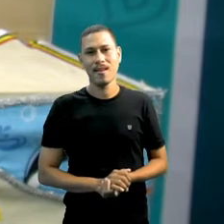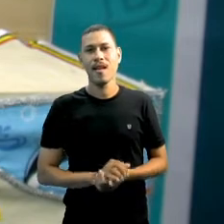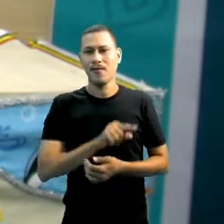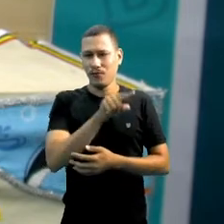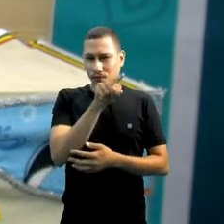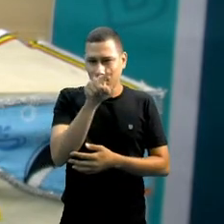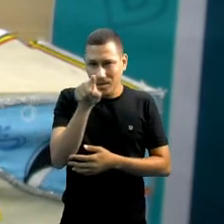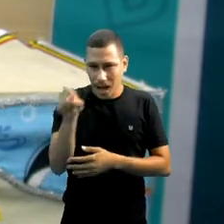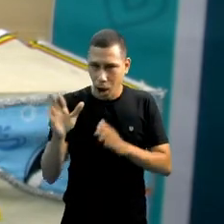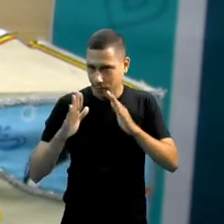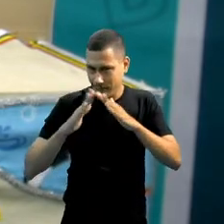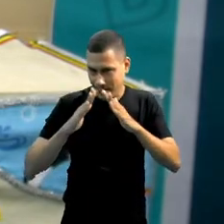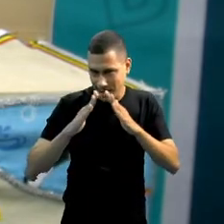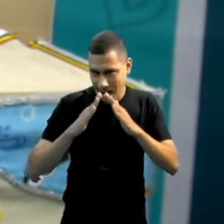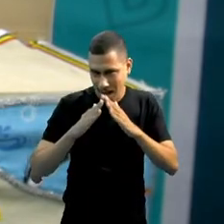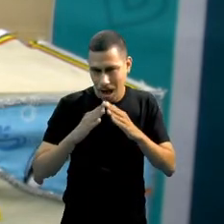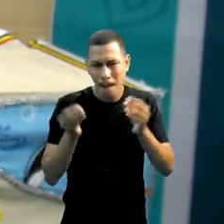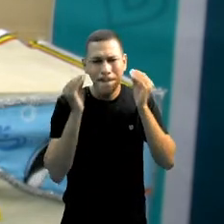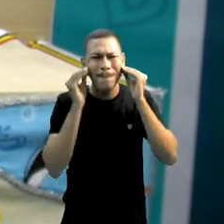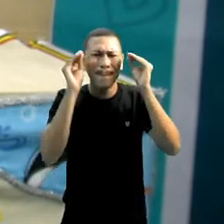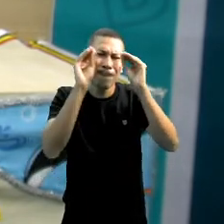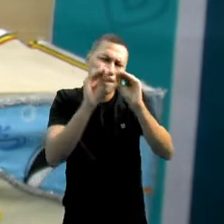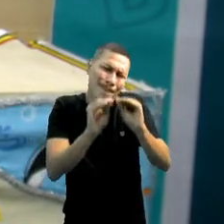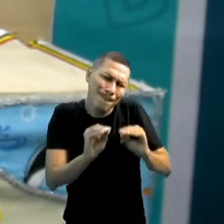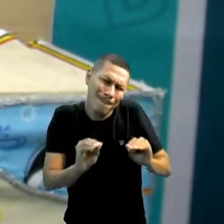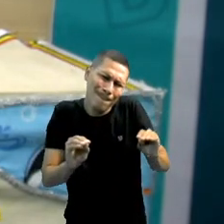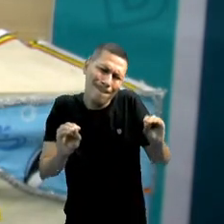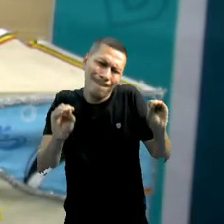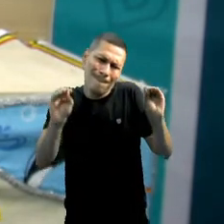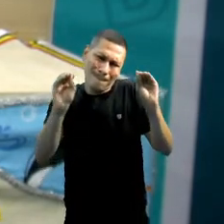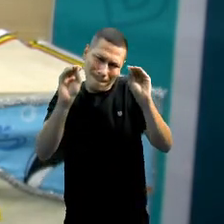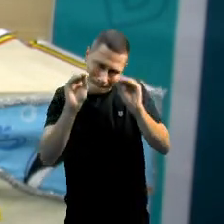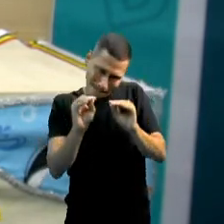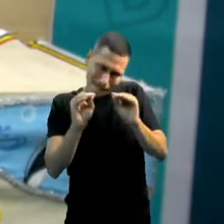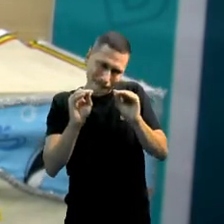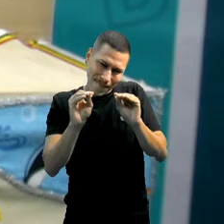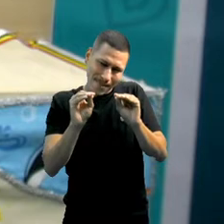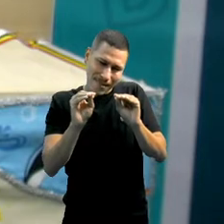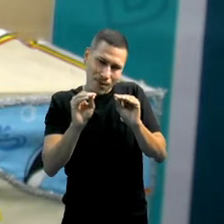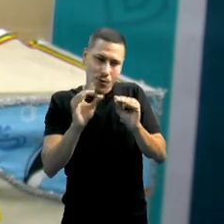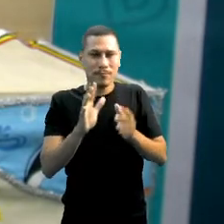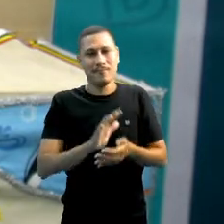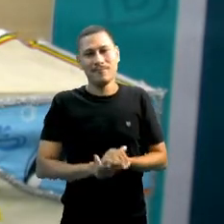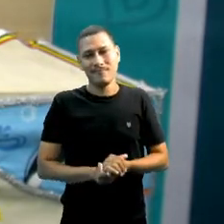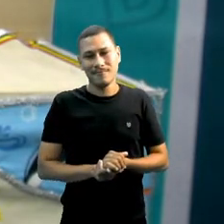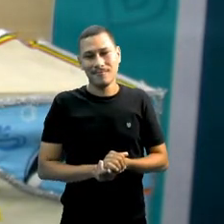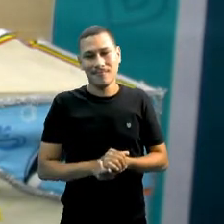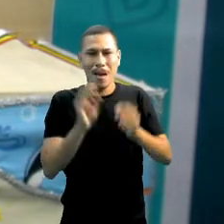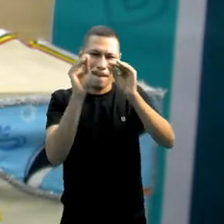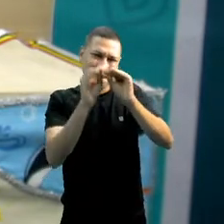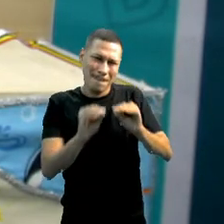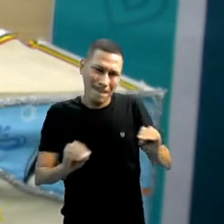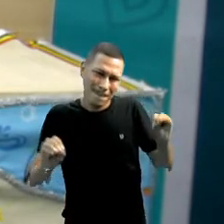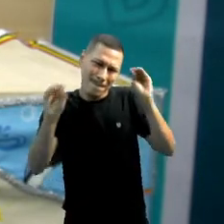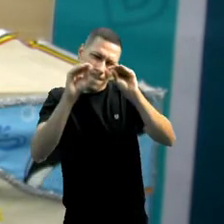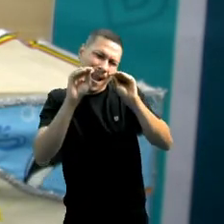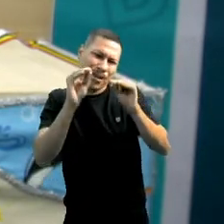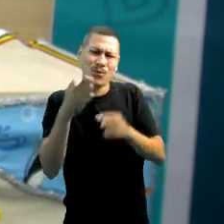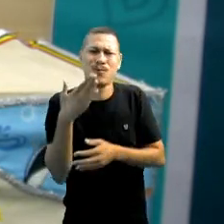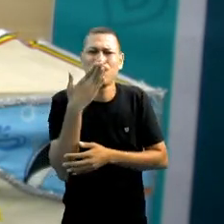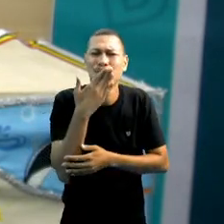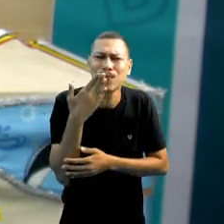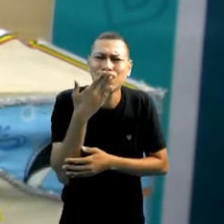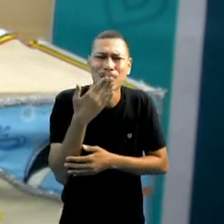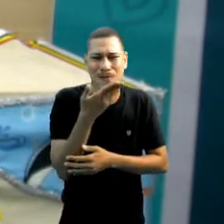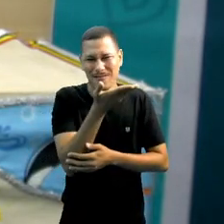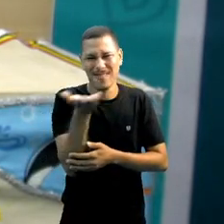pra vocês aí de casa aquele beijo com sabor de que, leiturinha? Posso falar mesmo? Pode. Mas é doce. Doce?